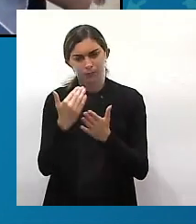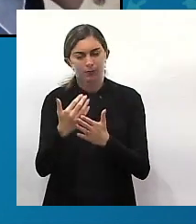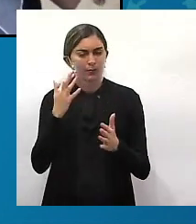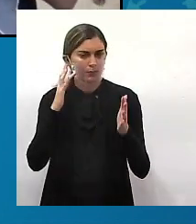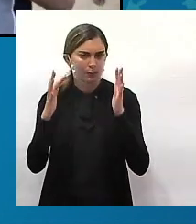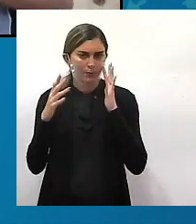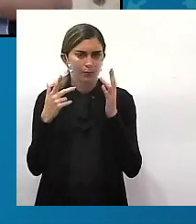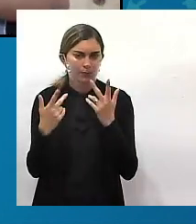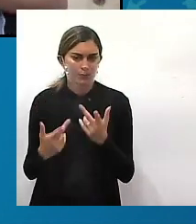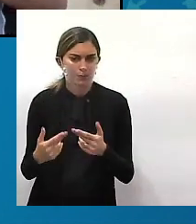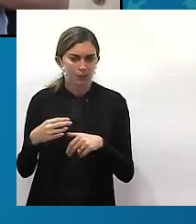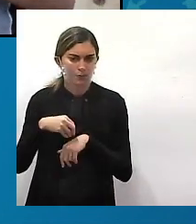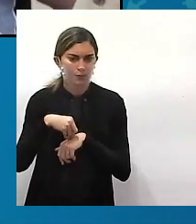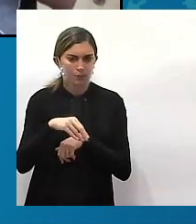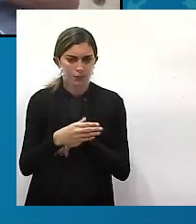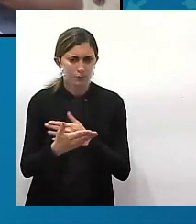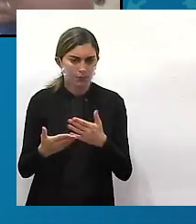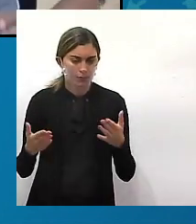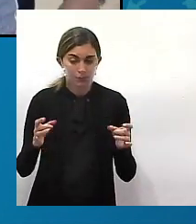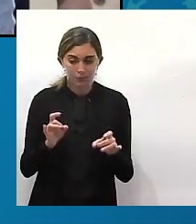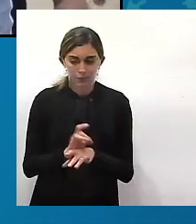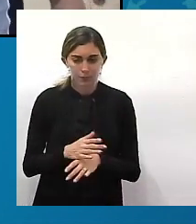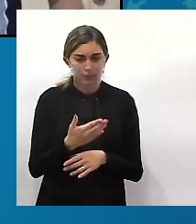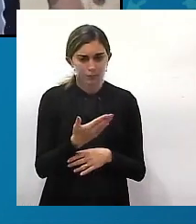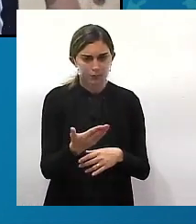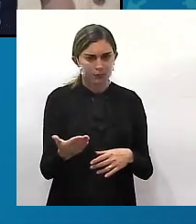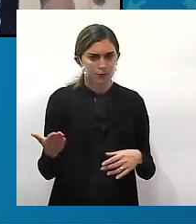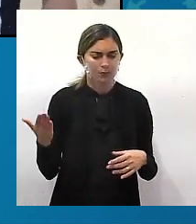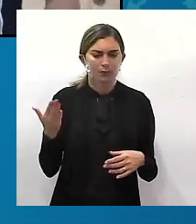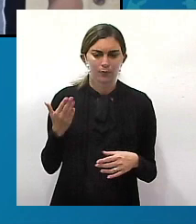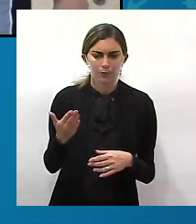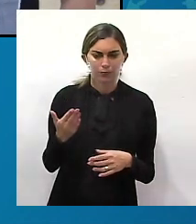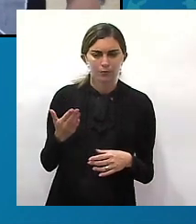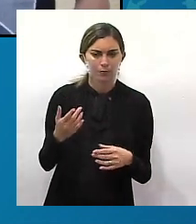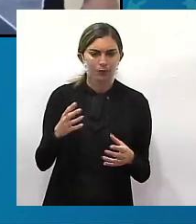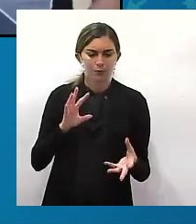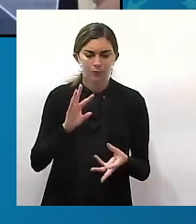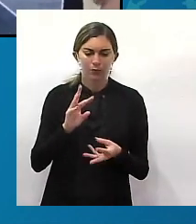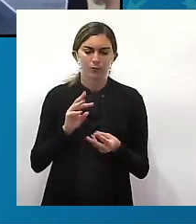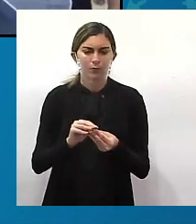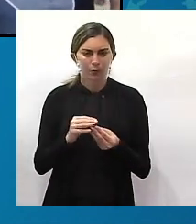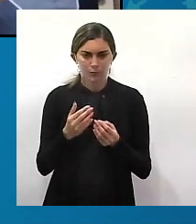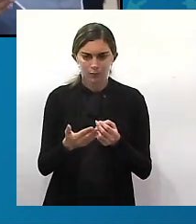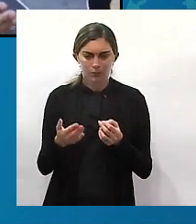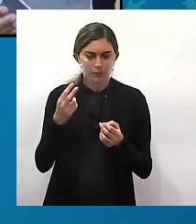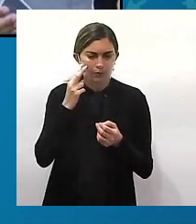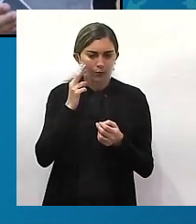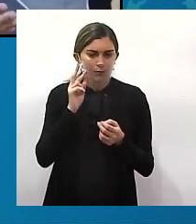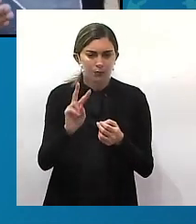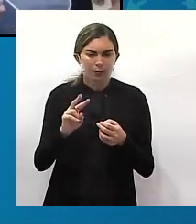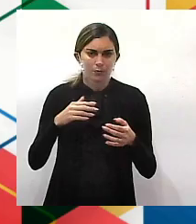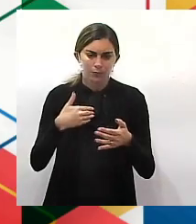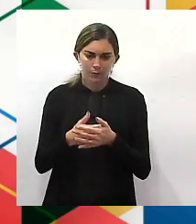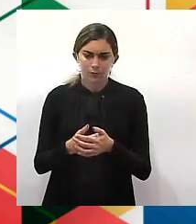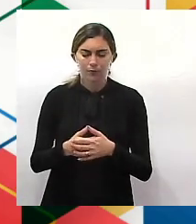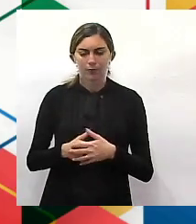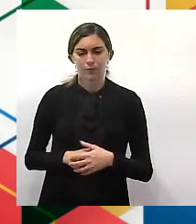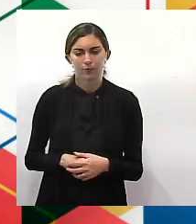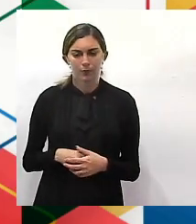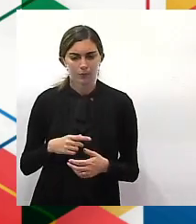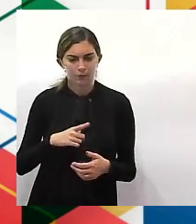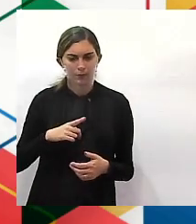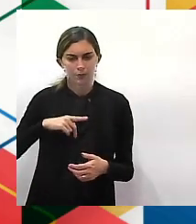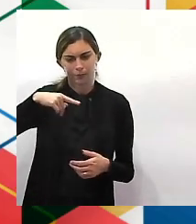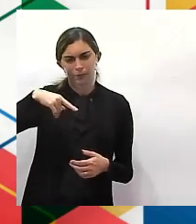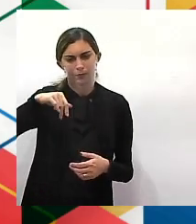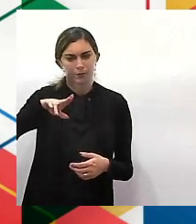raciocínio. Eu vou deixá-la pronta para que vocês concluam aí. Vejam só a próxima questão. Ela é da PUC